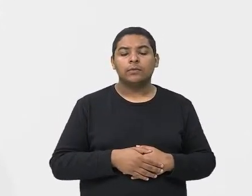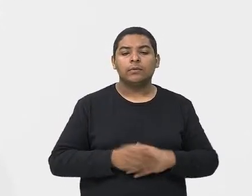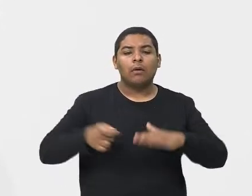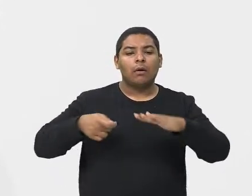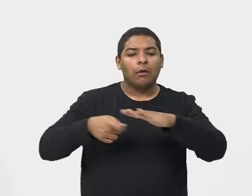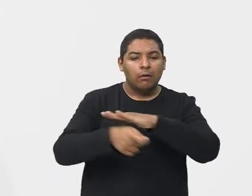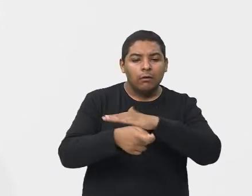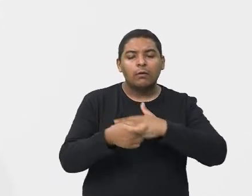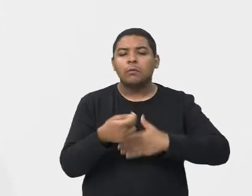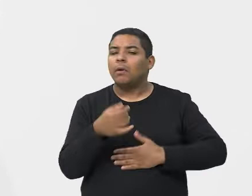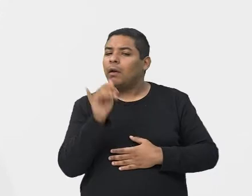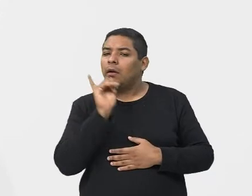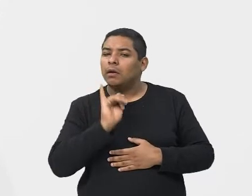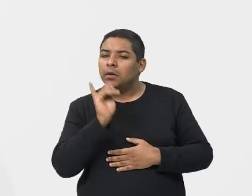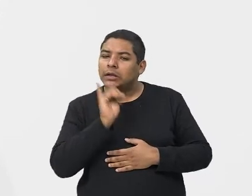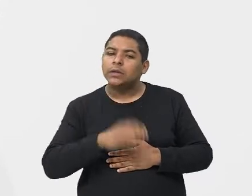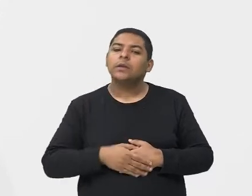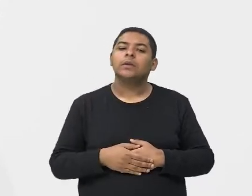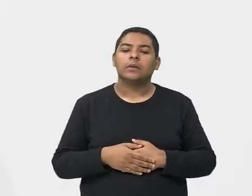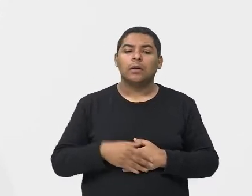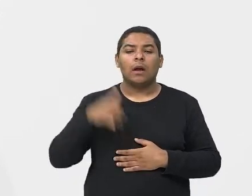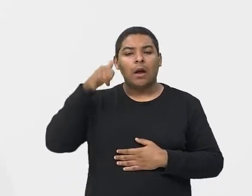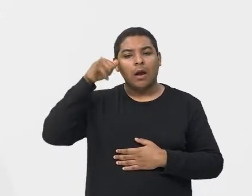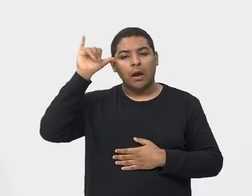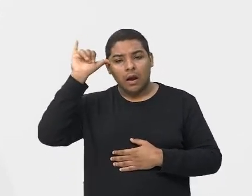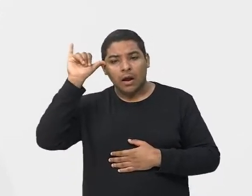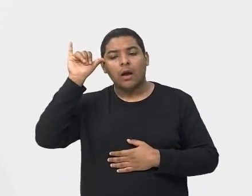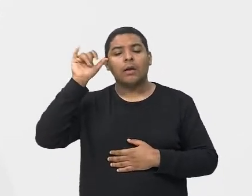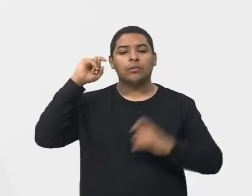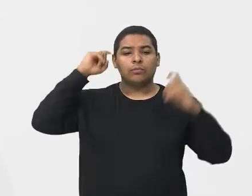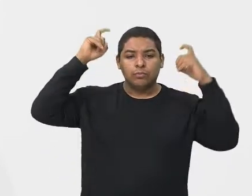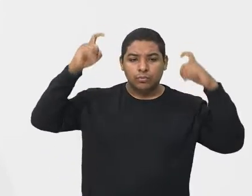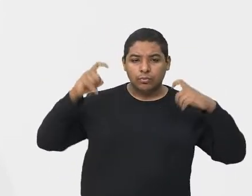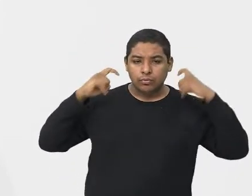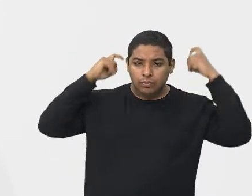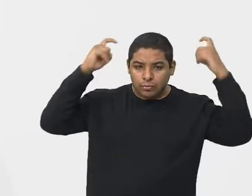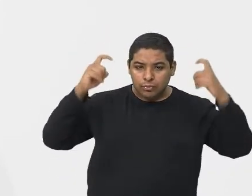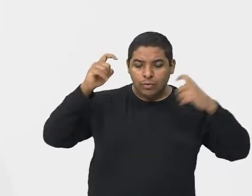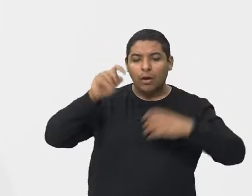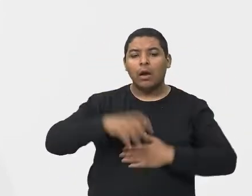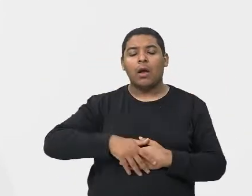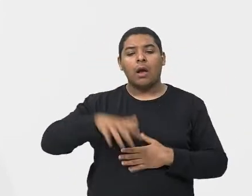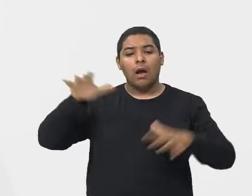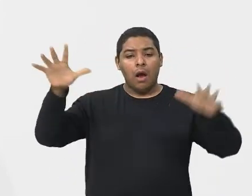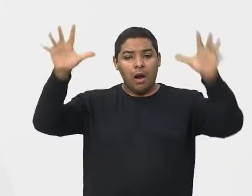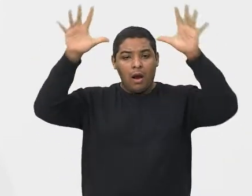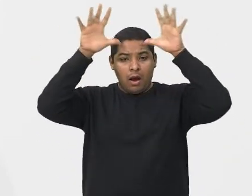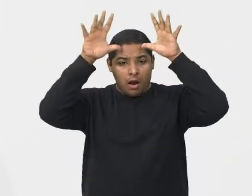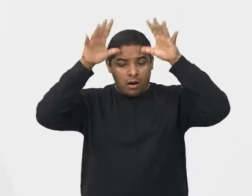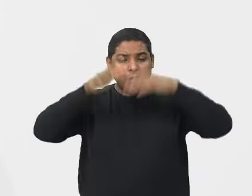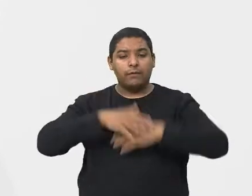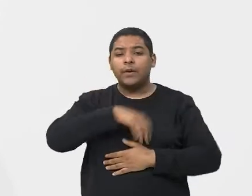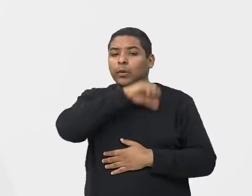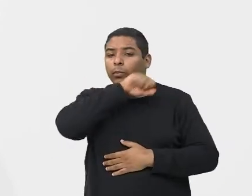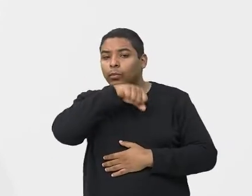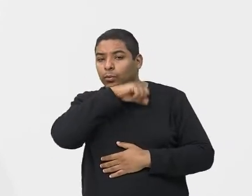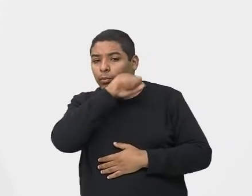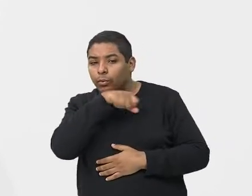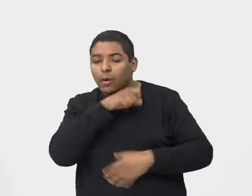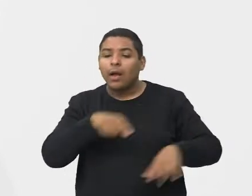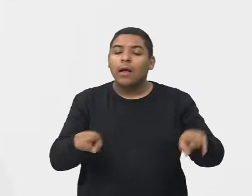com gado, caprinos, veados, suínos, aves e apicultura, além do cultivo